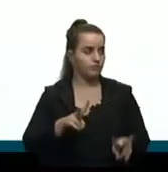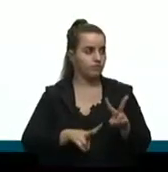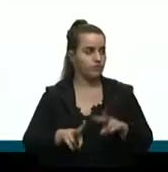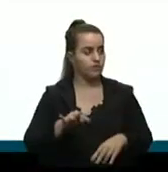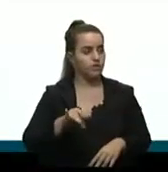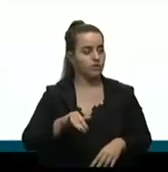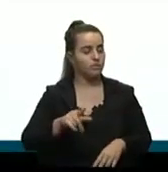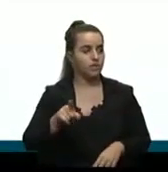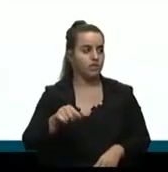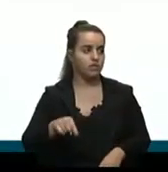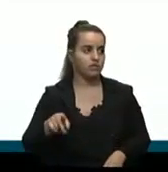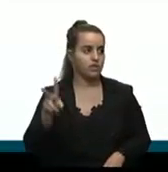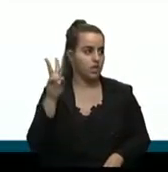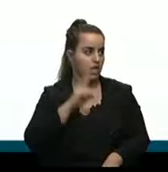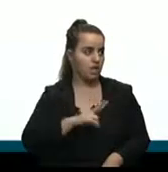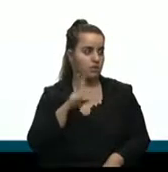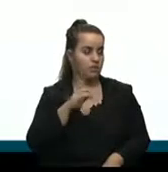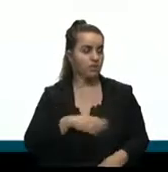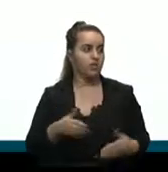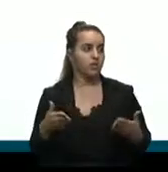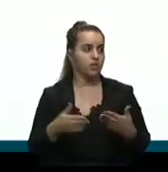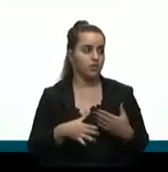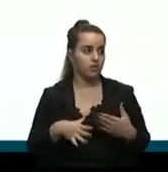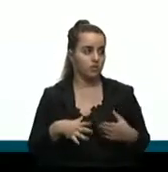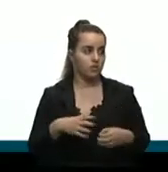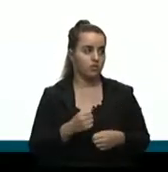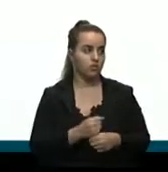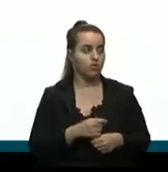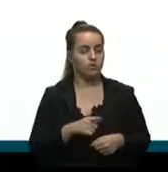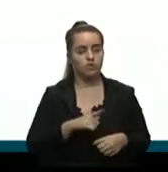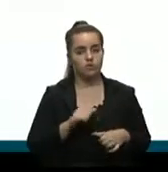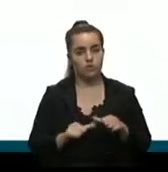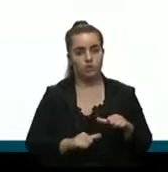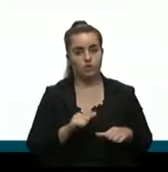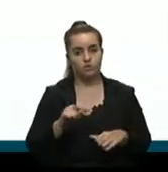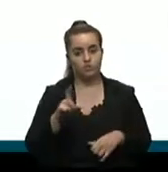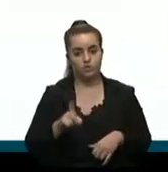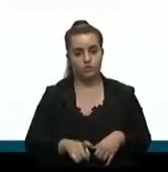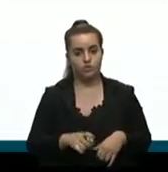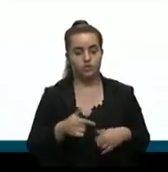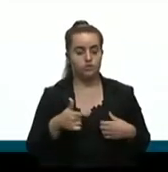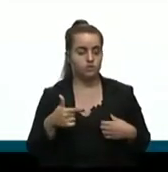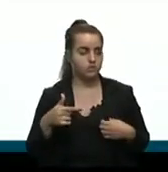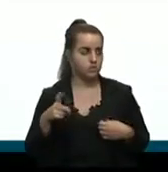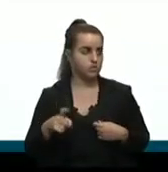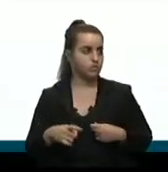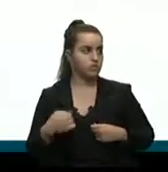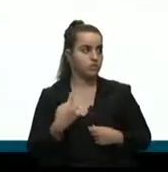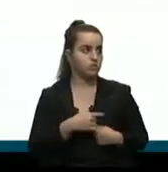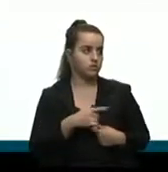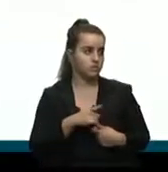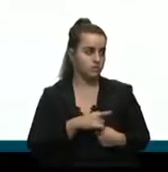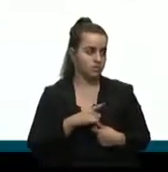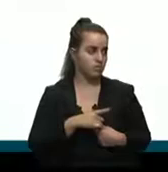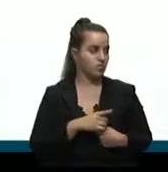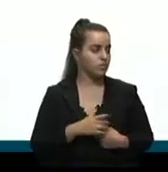Consultando a tabela Z e lembrando aí da fórmula de transformação de x em z, nós